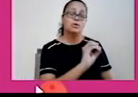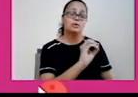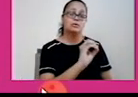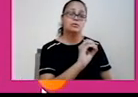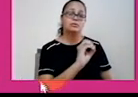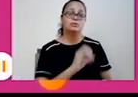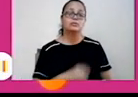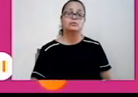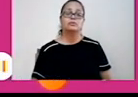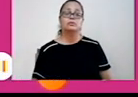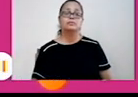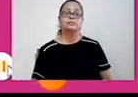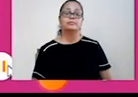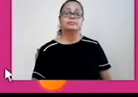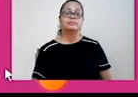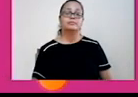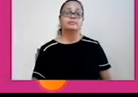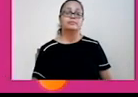está.